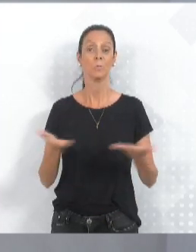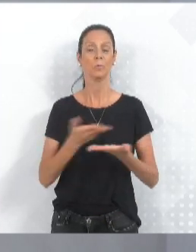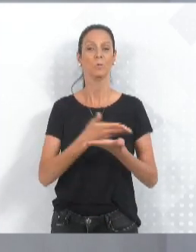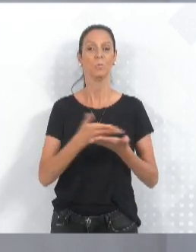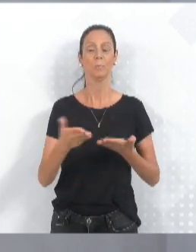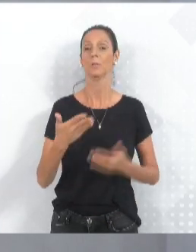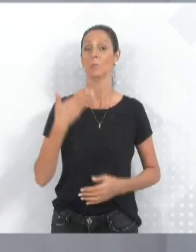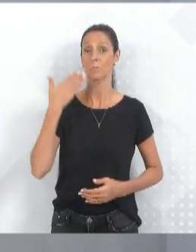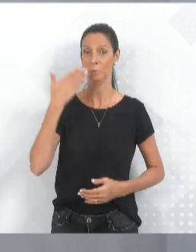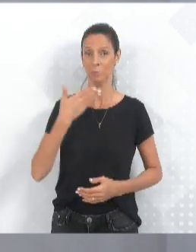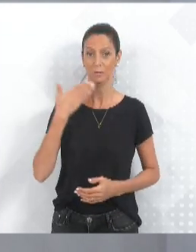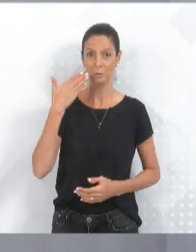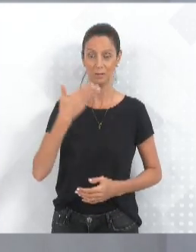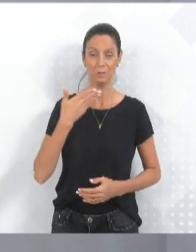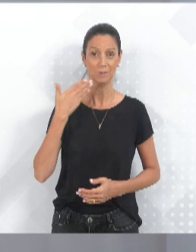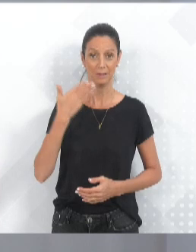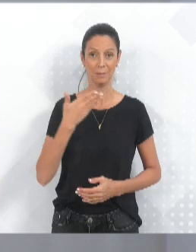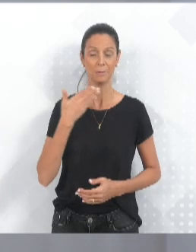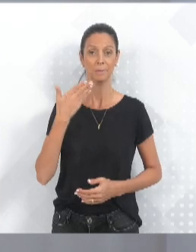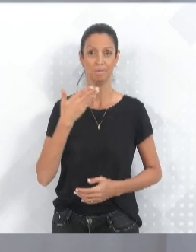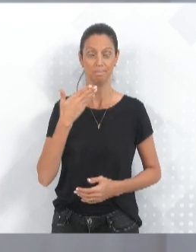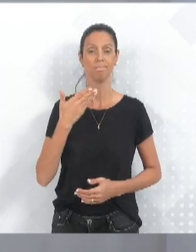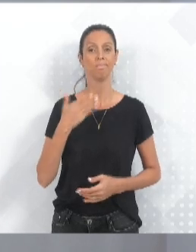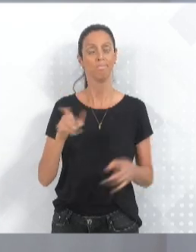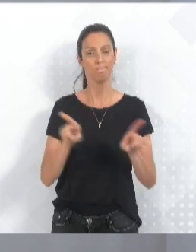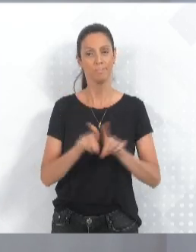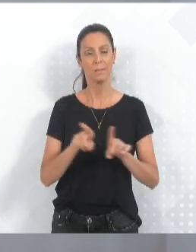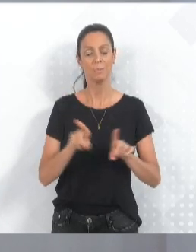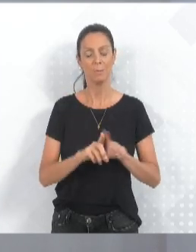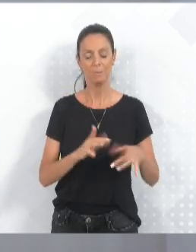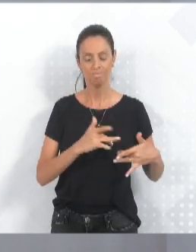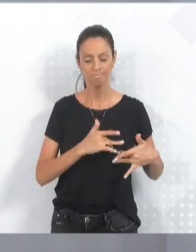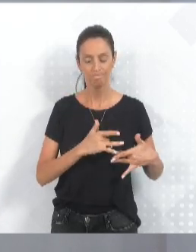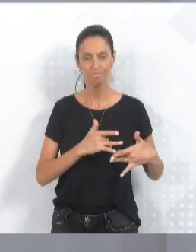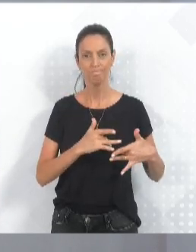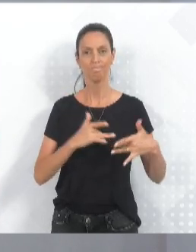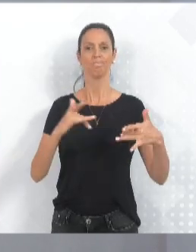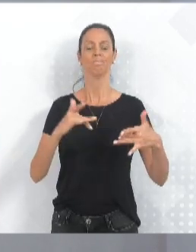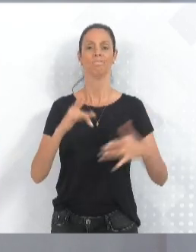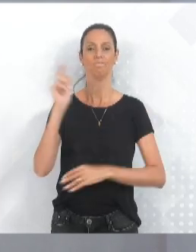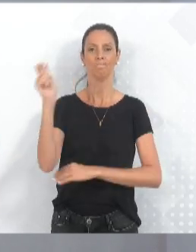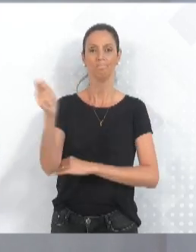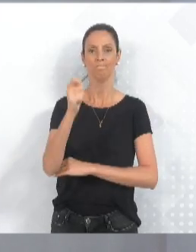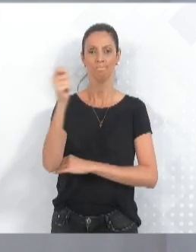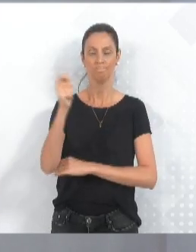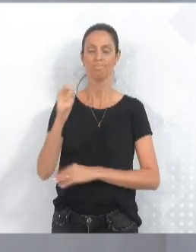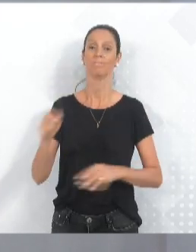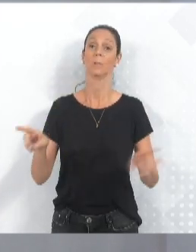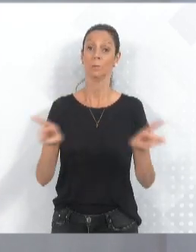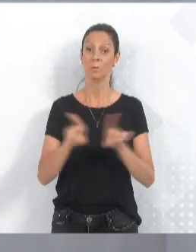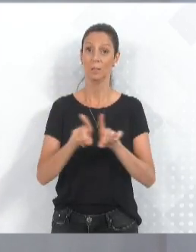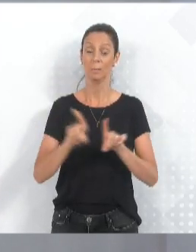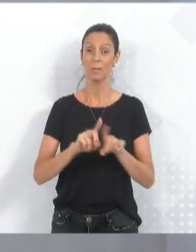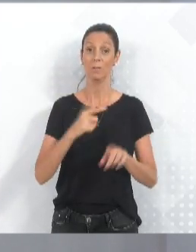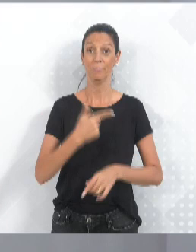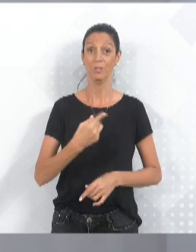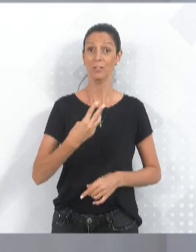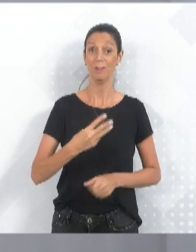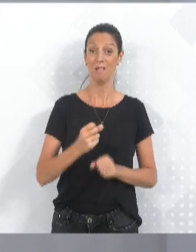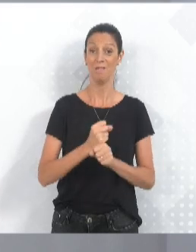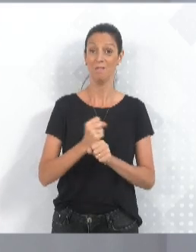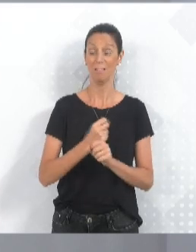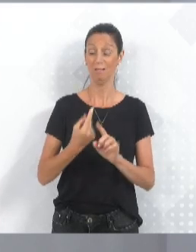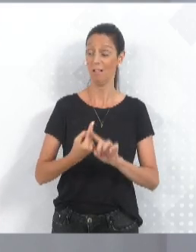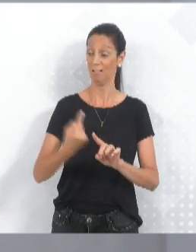pronunciamento hoje aqui sem me solidarizar com o nosso Rio Grande do Sul eu que também há 23 anos